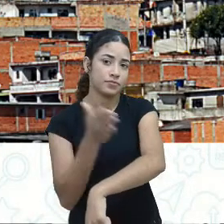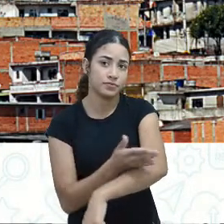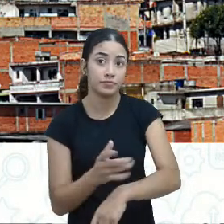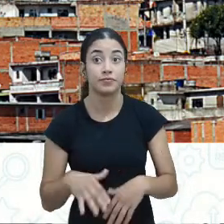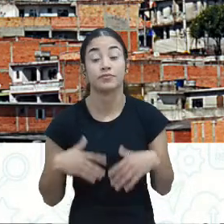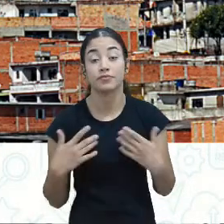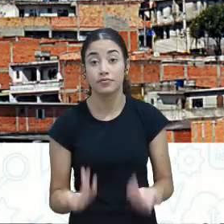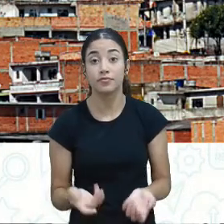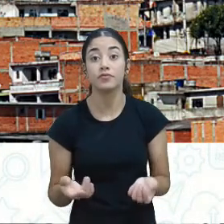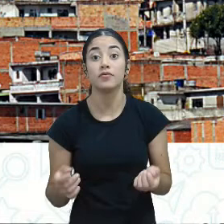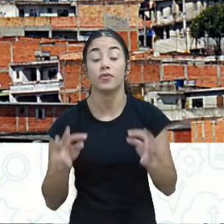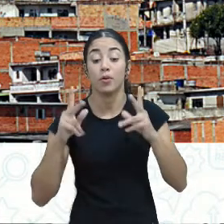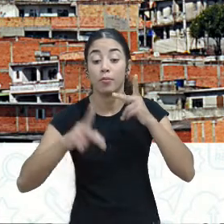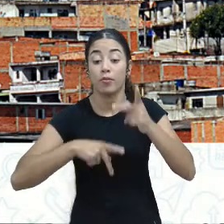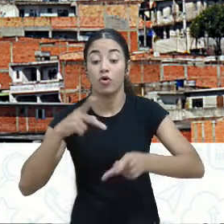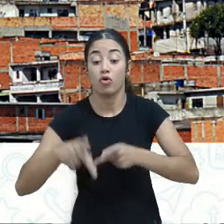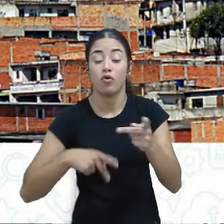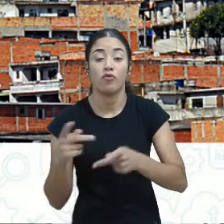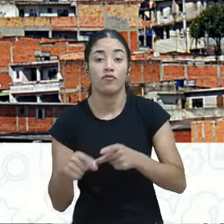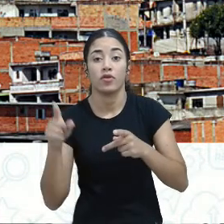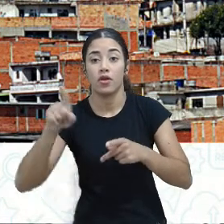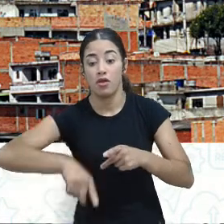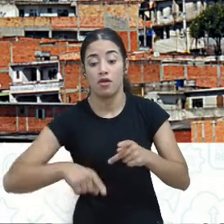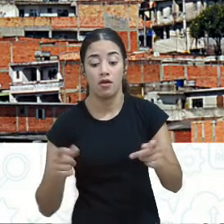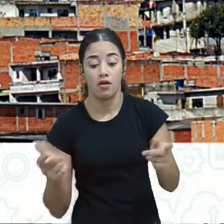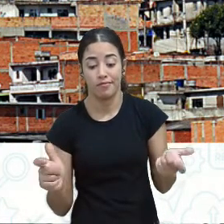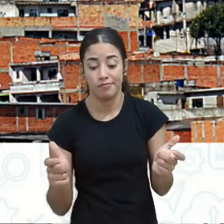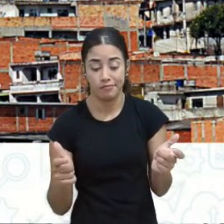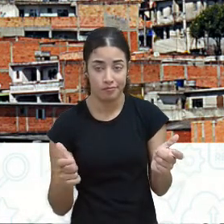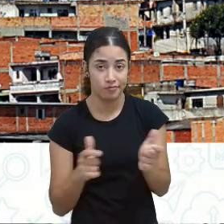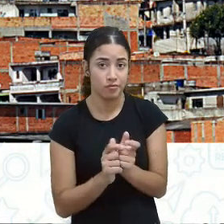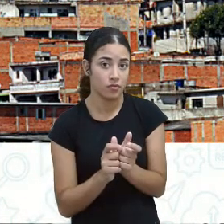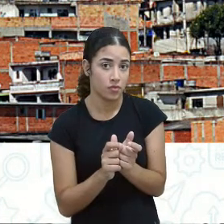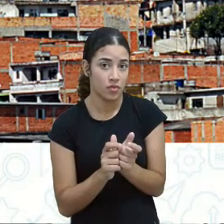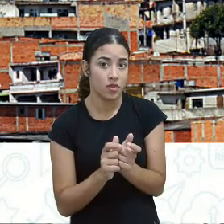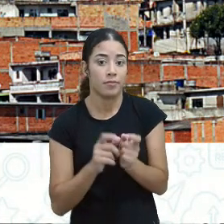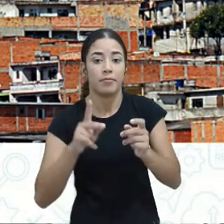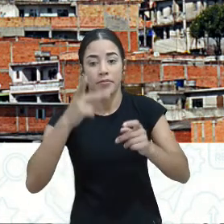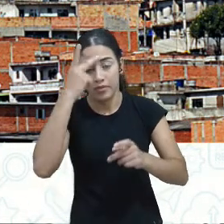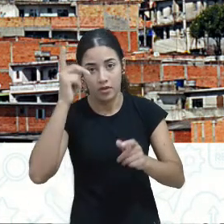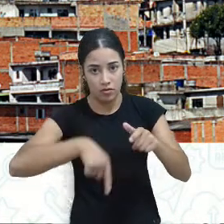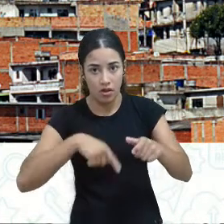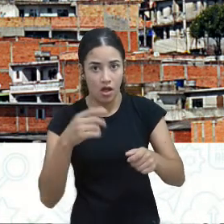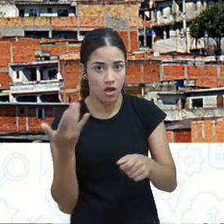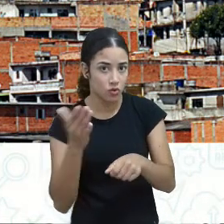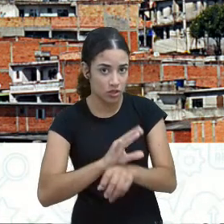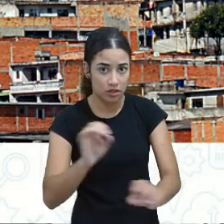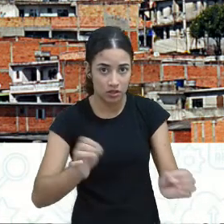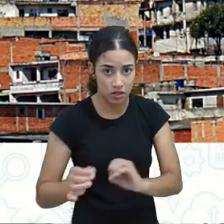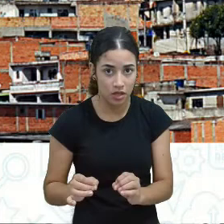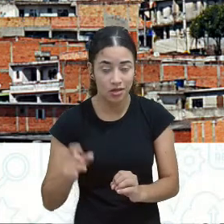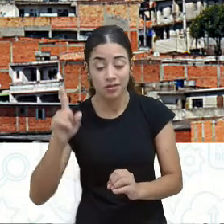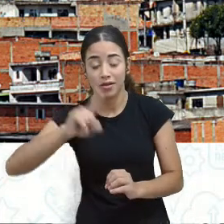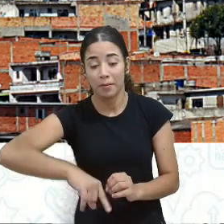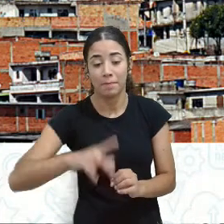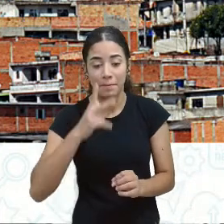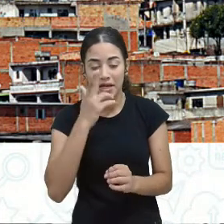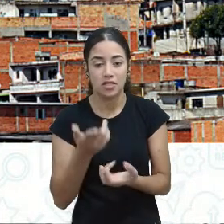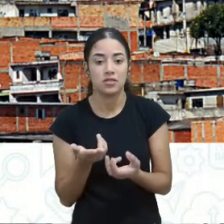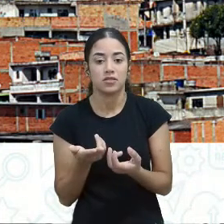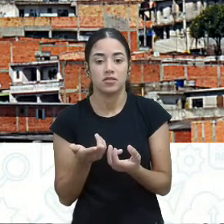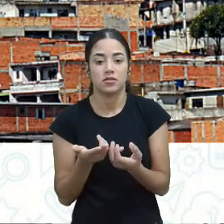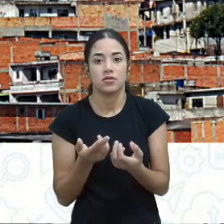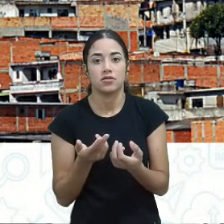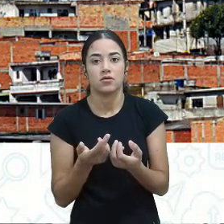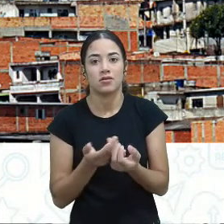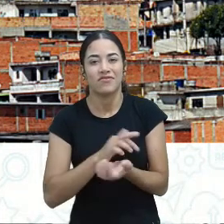Então, os povos menos favorecidos socialmente são sobrecarregados dos danos ambientais impostos em